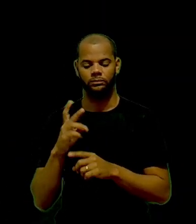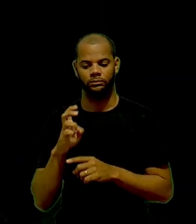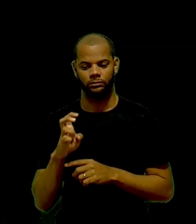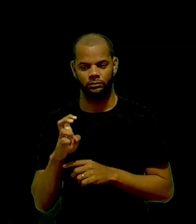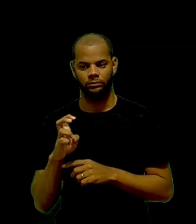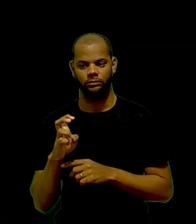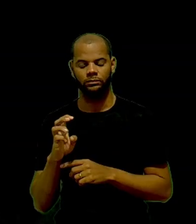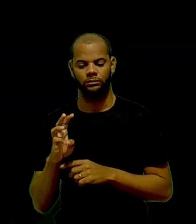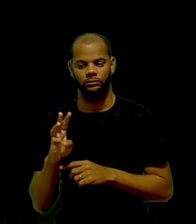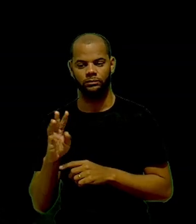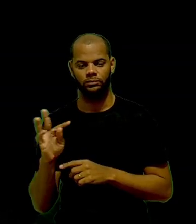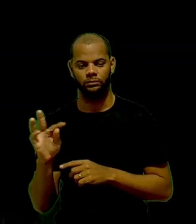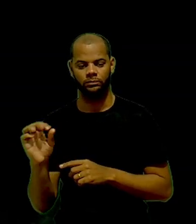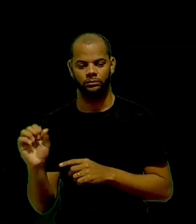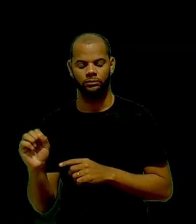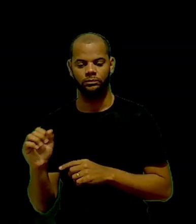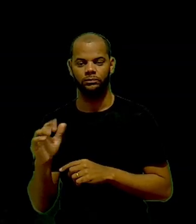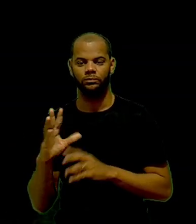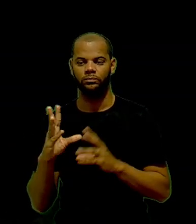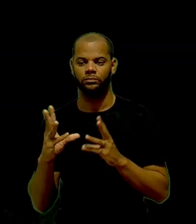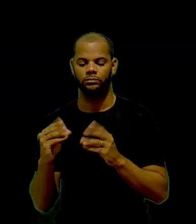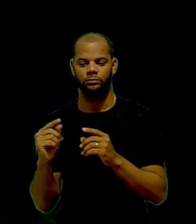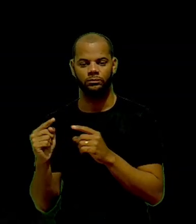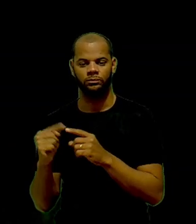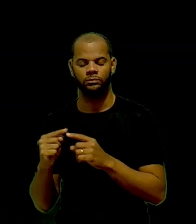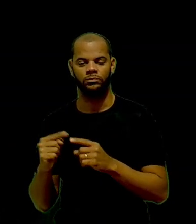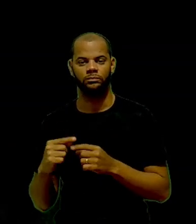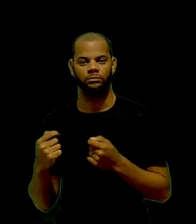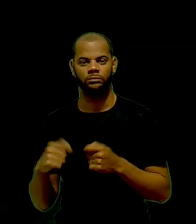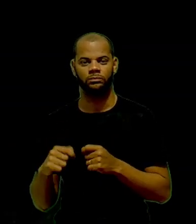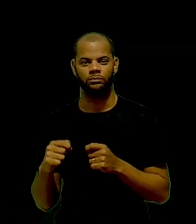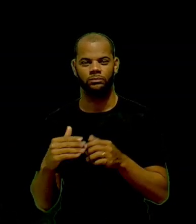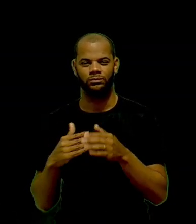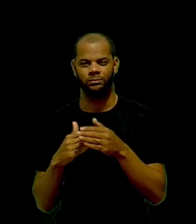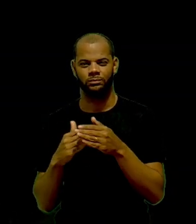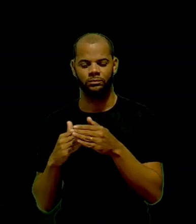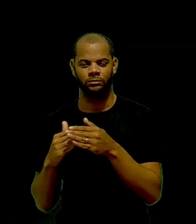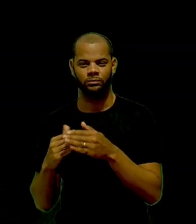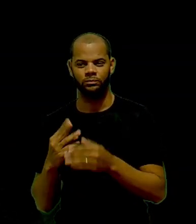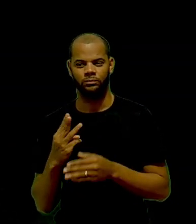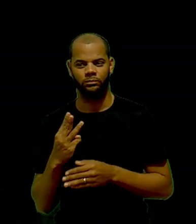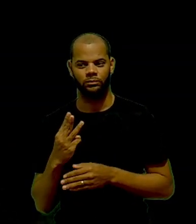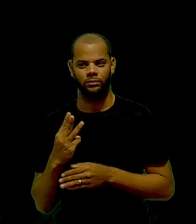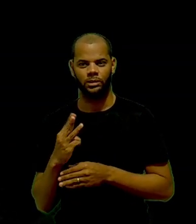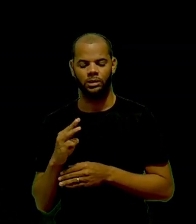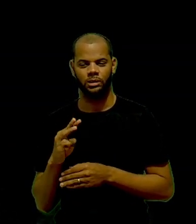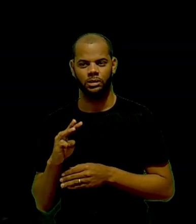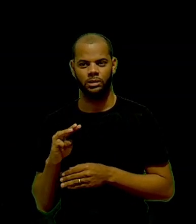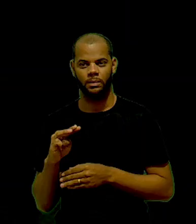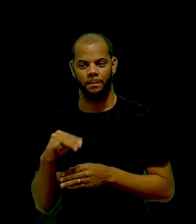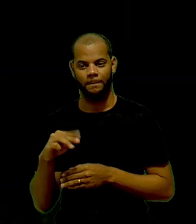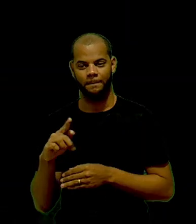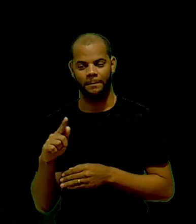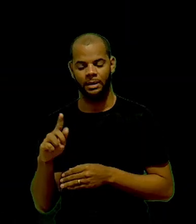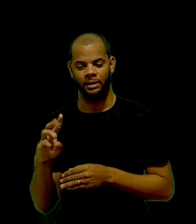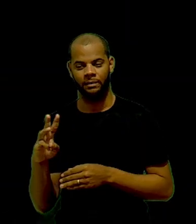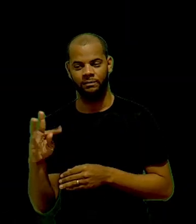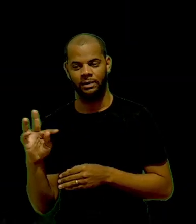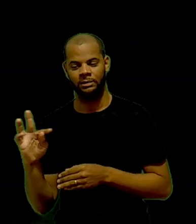mas a gente não conseguiu instalar tudo, então nós temos que ficar limitados a 3 megawatts. Mas se